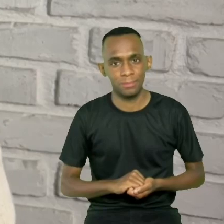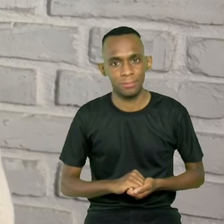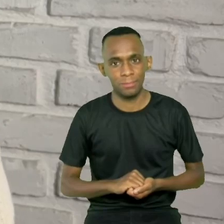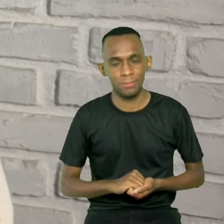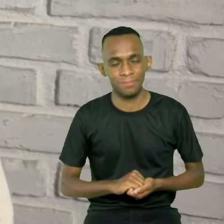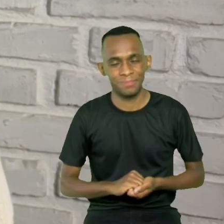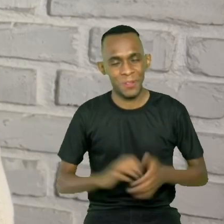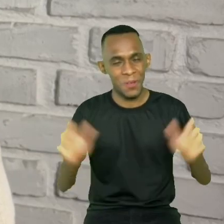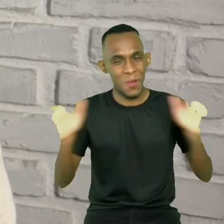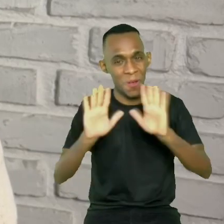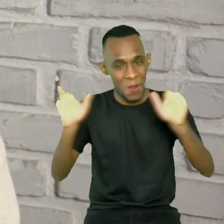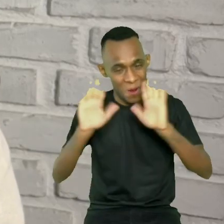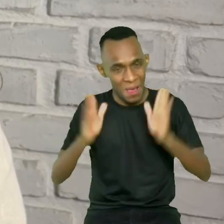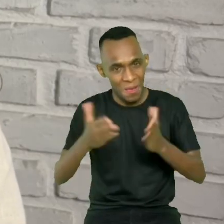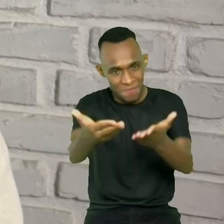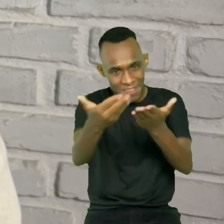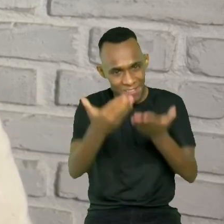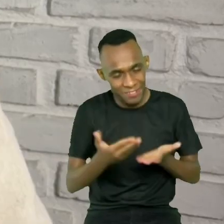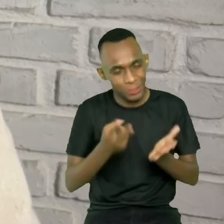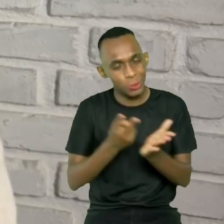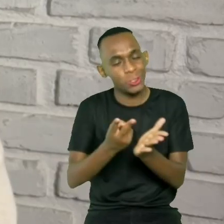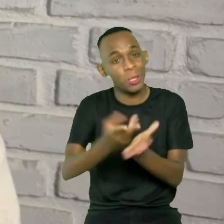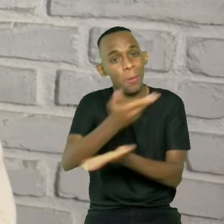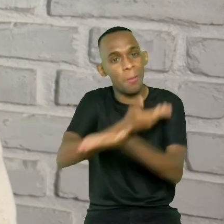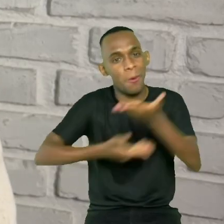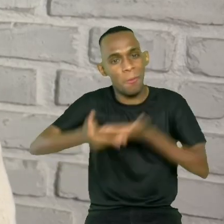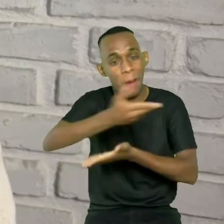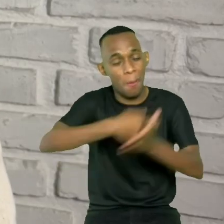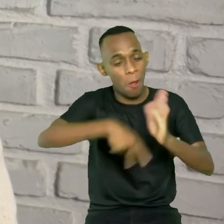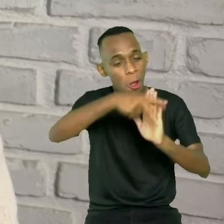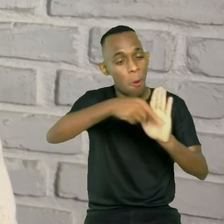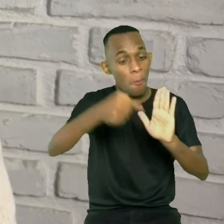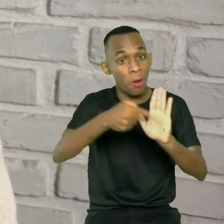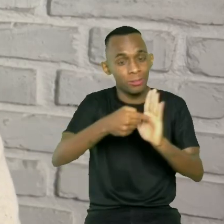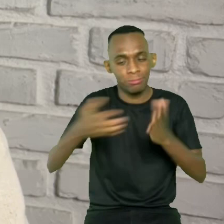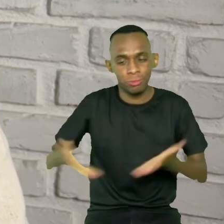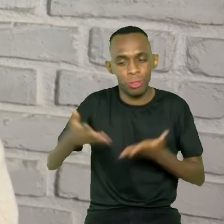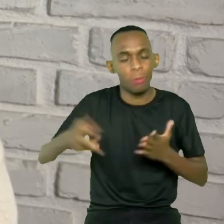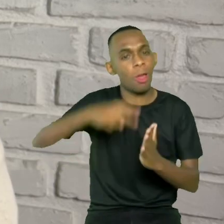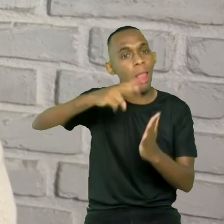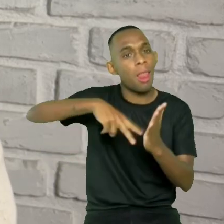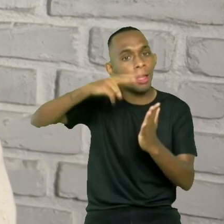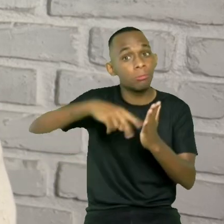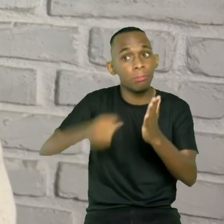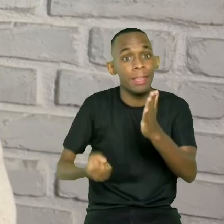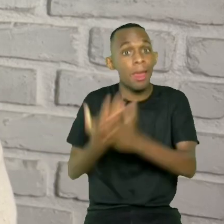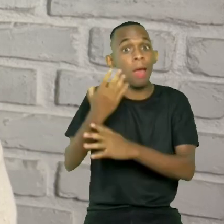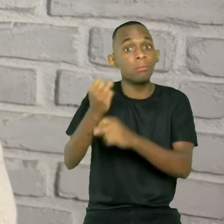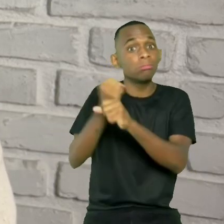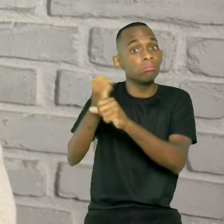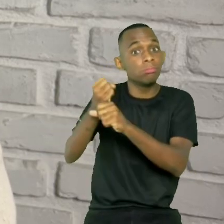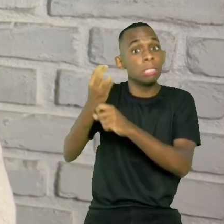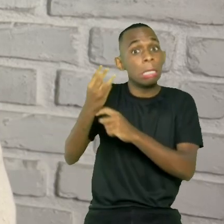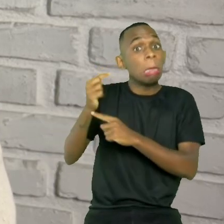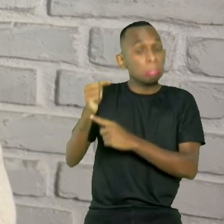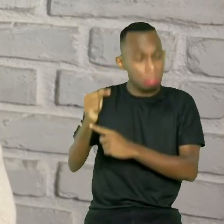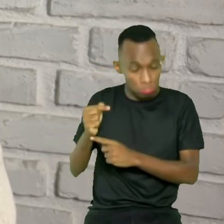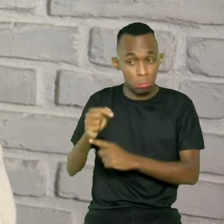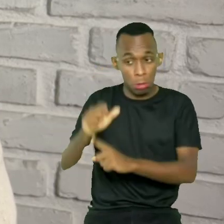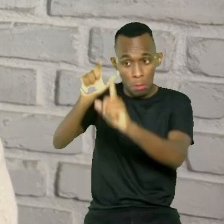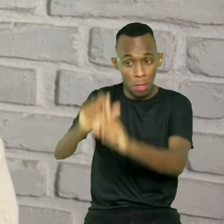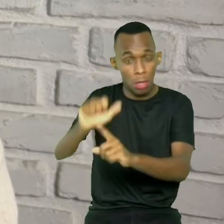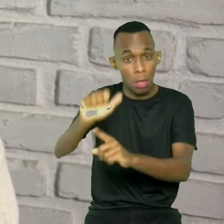Olá, bem-vindos ao Sempre um Papo, este projeto de incentivo ao hábito da leitura, criado há 37 anos pelo jornalista mineiro